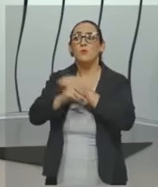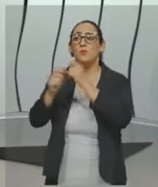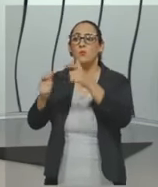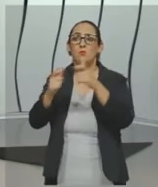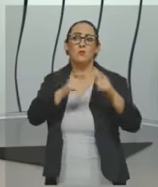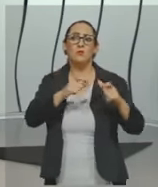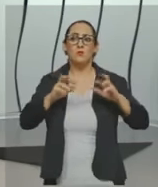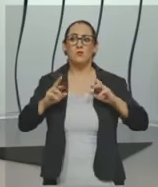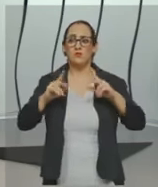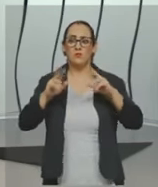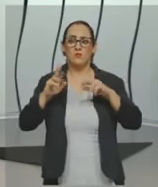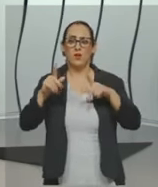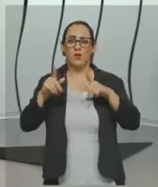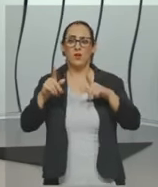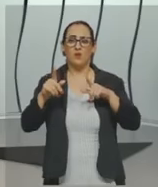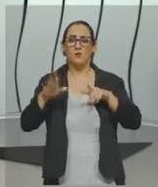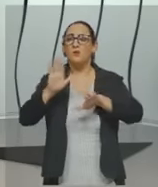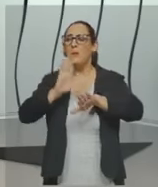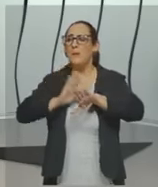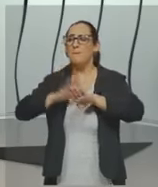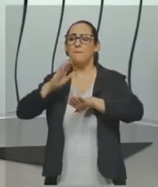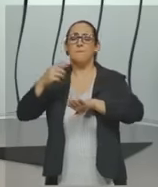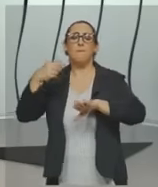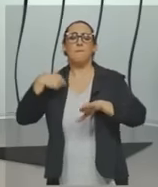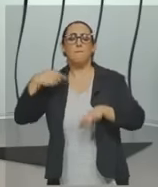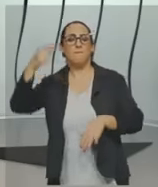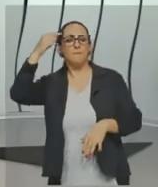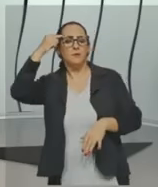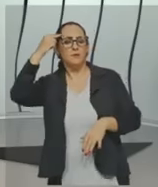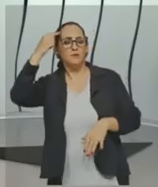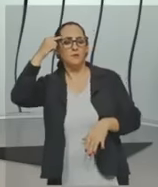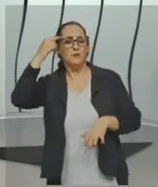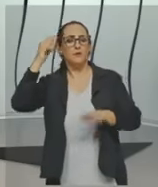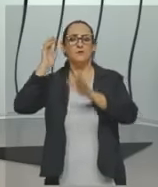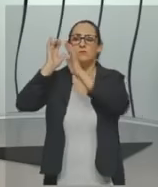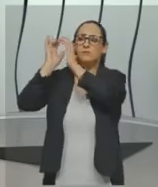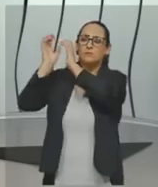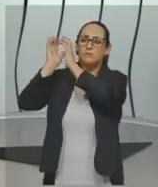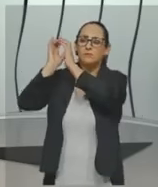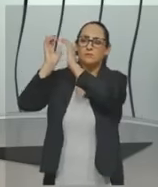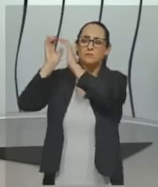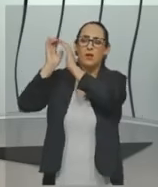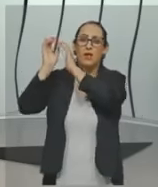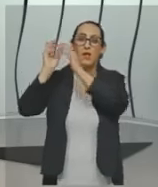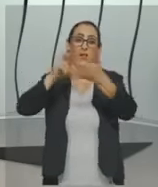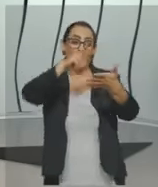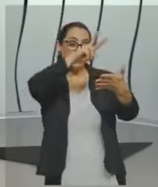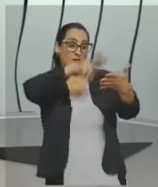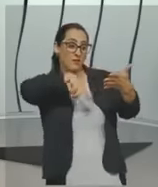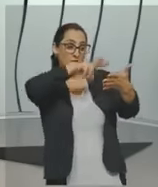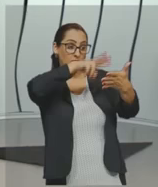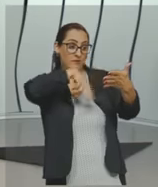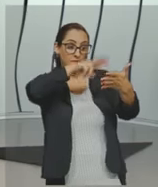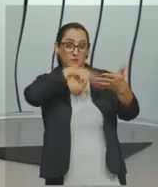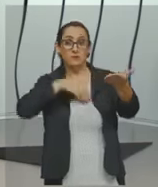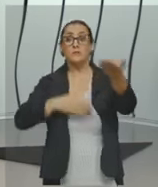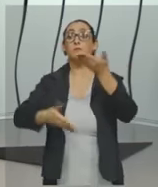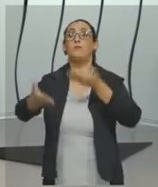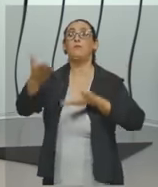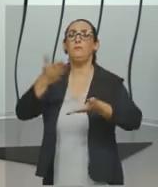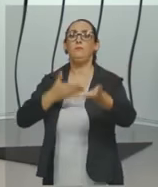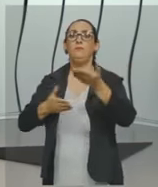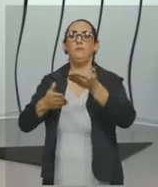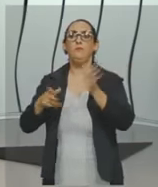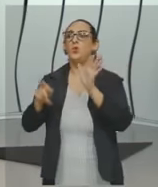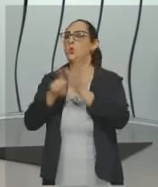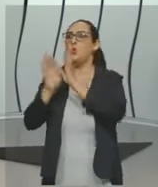eu penso, eu raciocínio, eu leio, eu vou interagir com o ambiente, o meu cérebro vai responder,